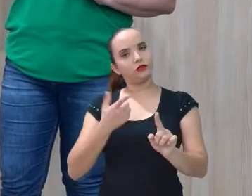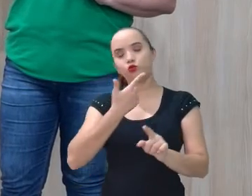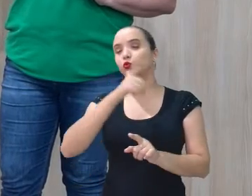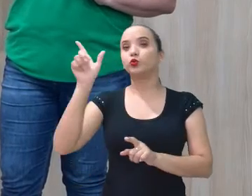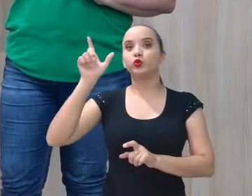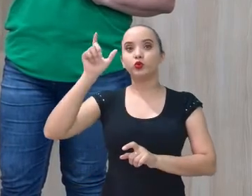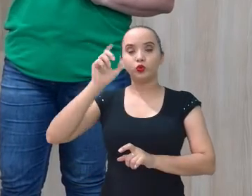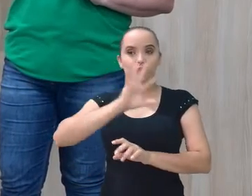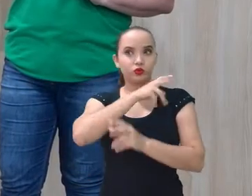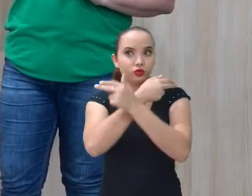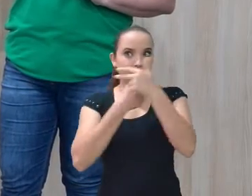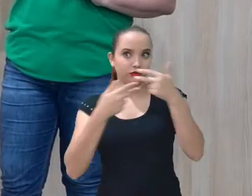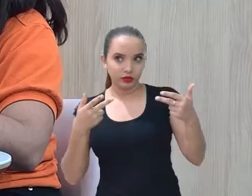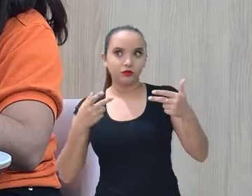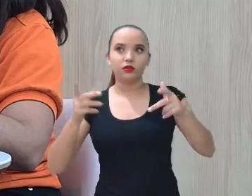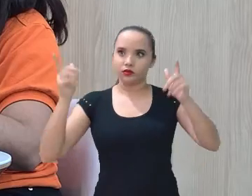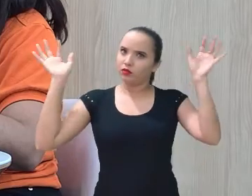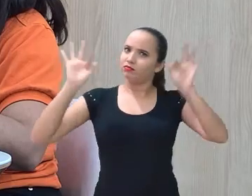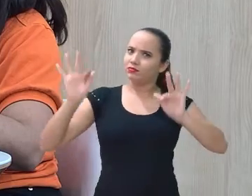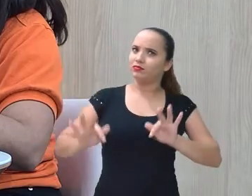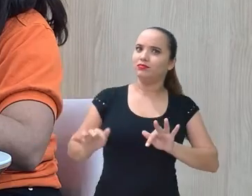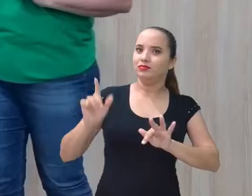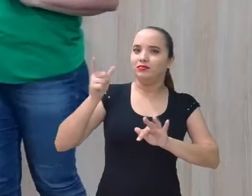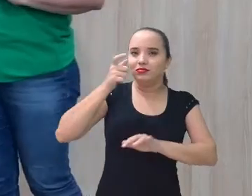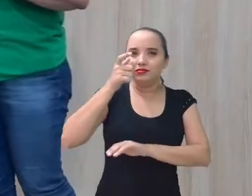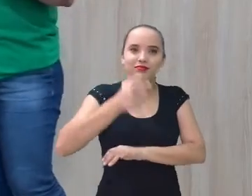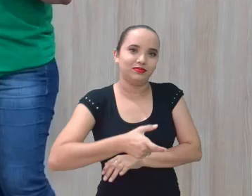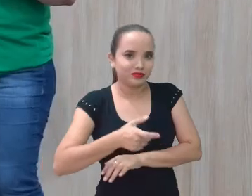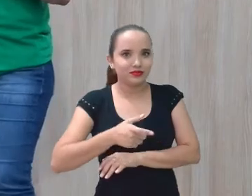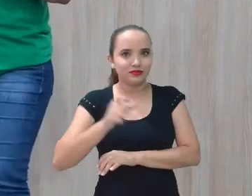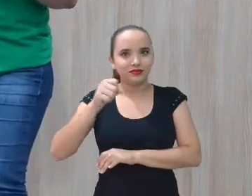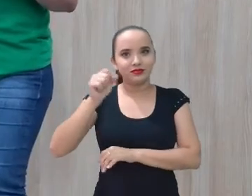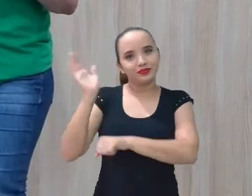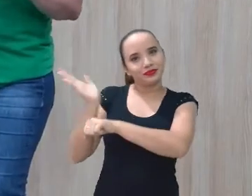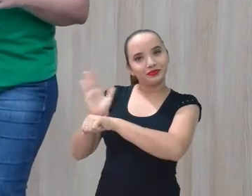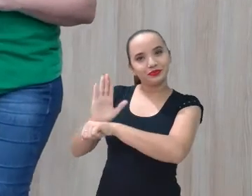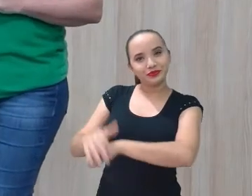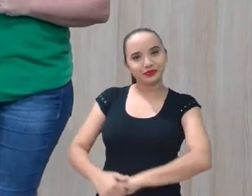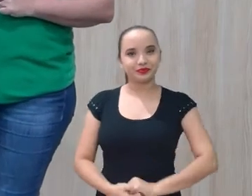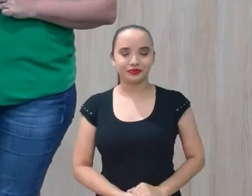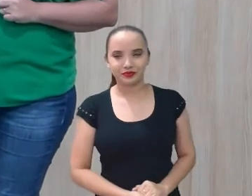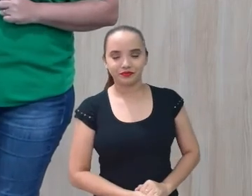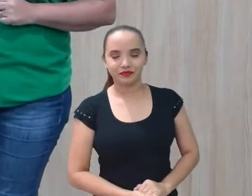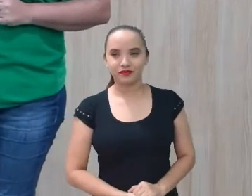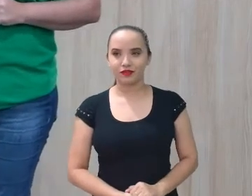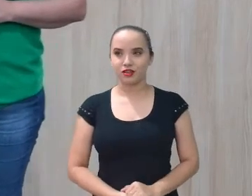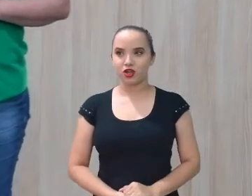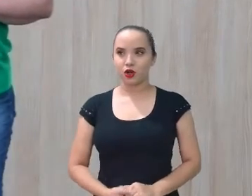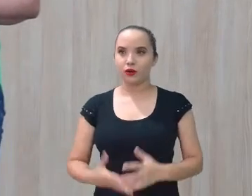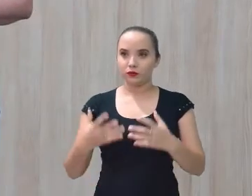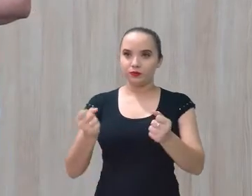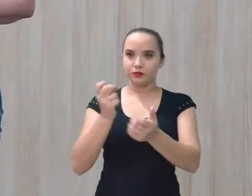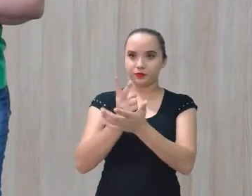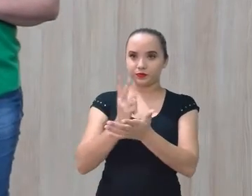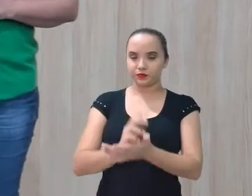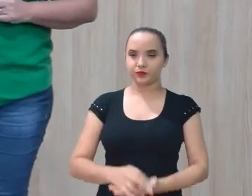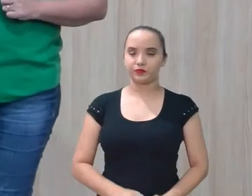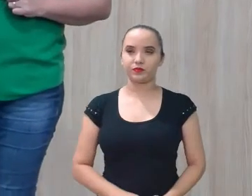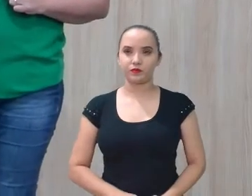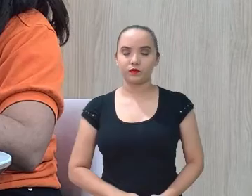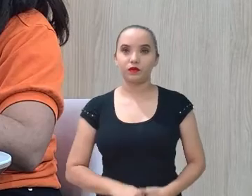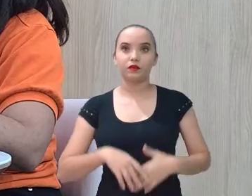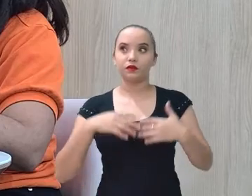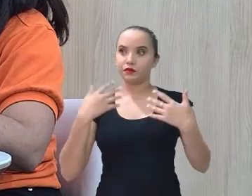felizes. Estão interessadíssimos. Interessadíssimos no que está passando, não é? nesse filme. Vamos seguindo. Além de tudo